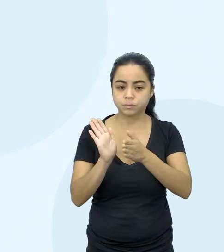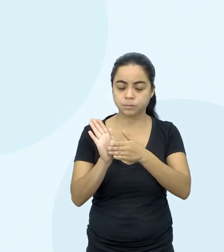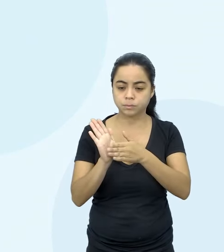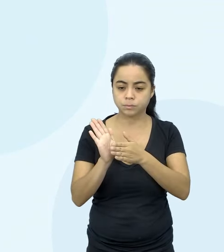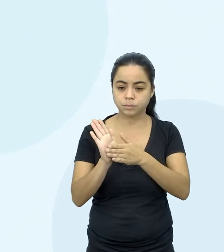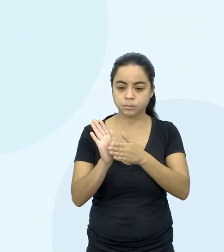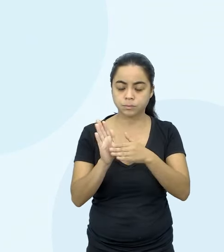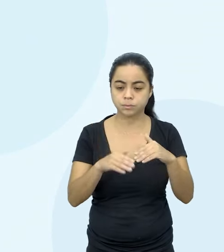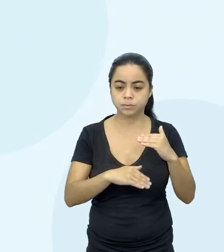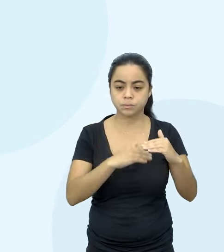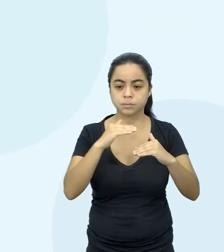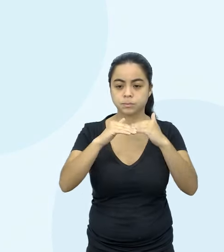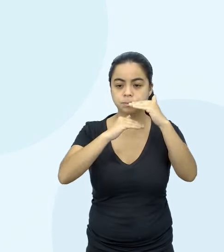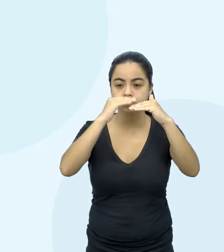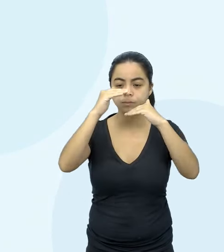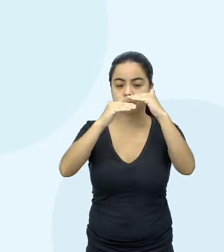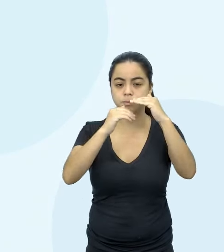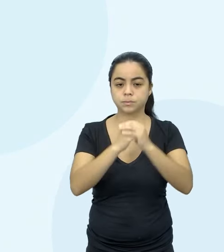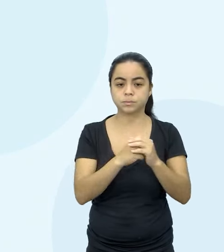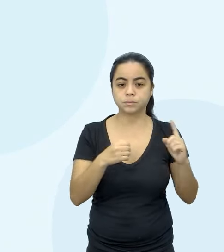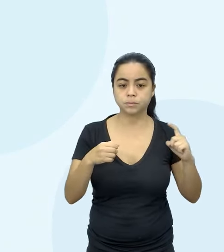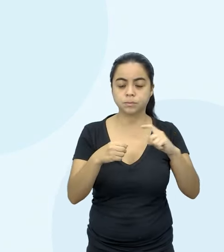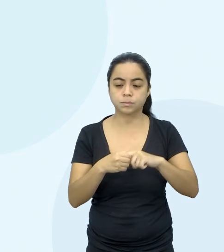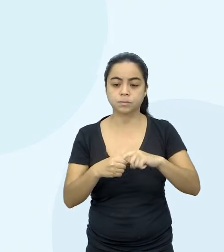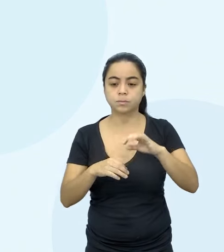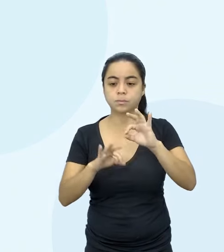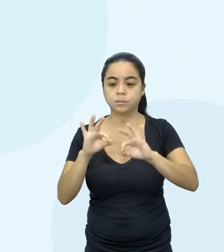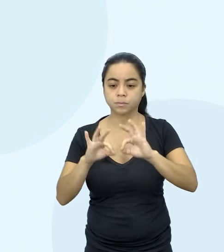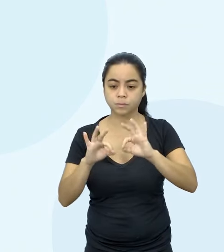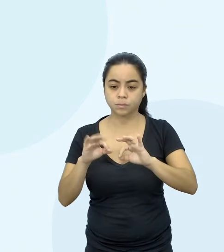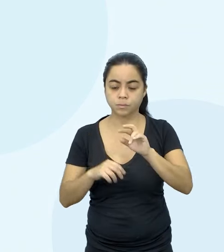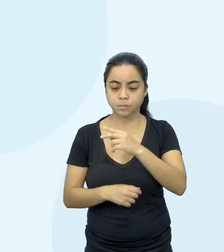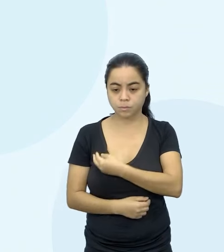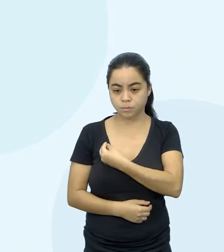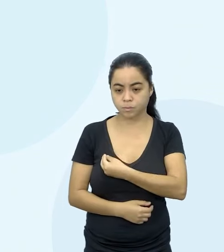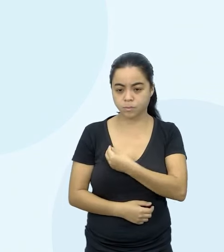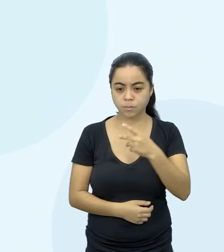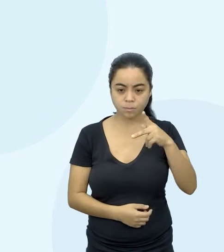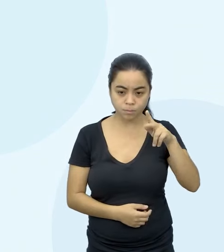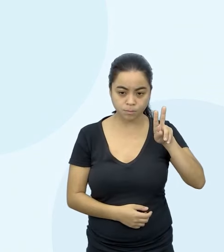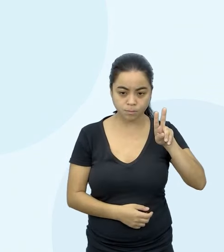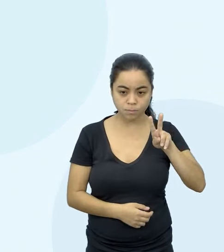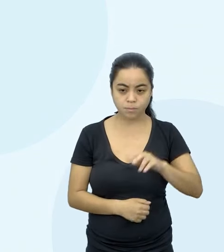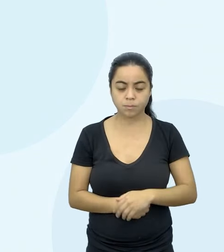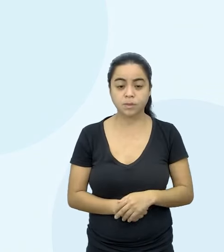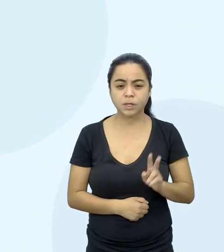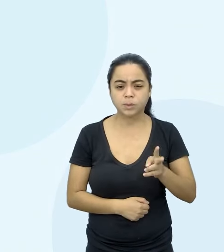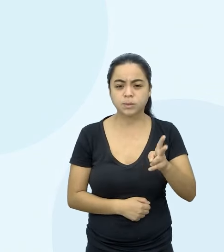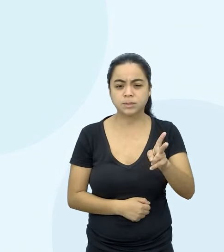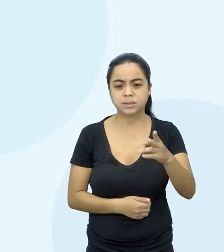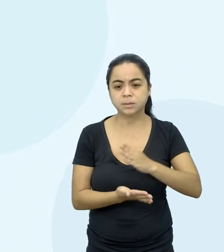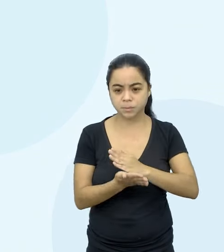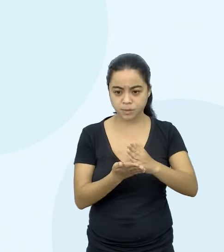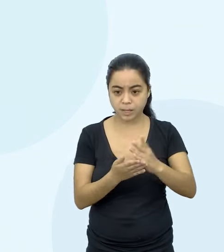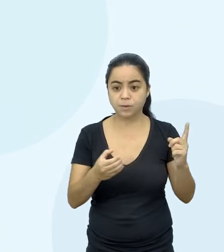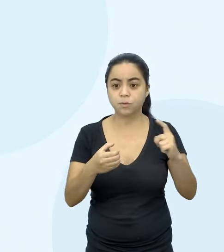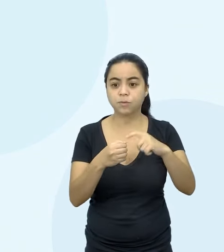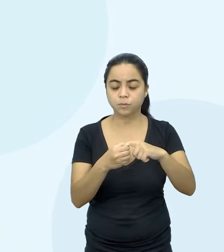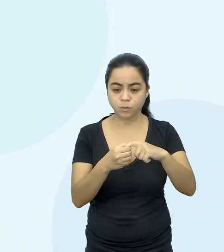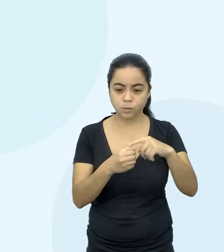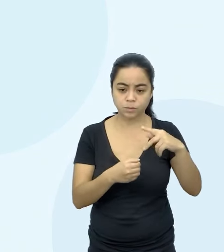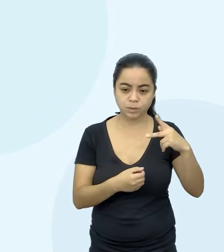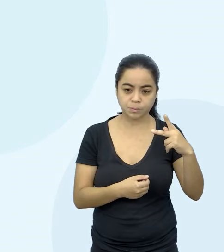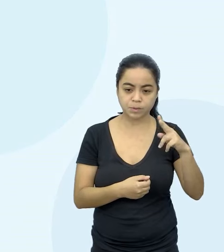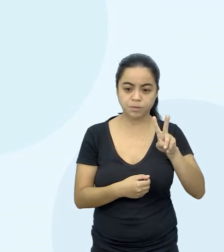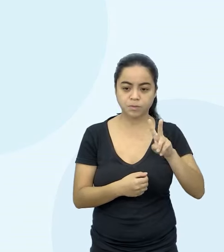serão desenvolvida retoma o projeto de vida. Sempre retomar o projeto de vida em toda a introdução, né? É uma orientação que